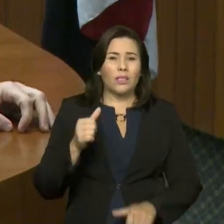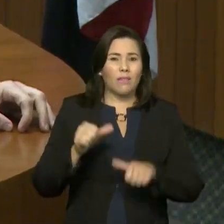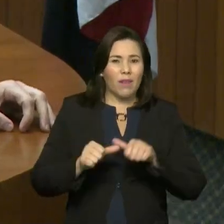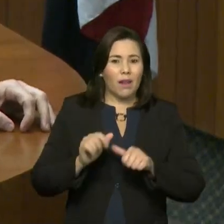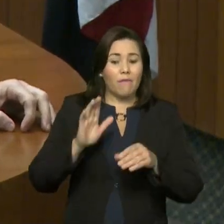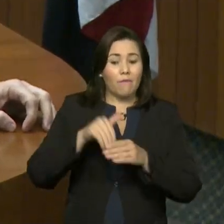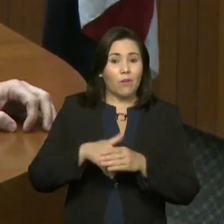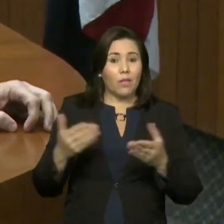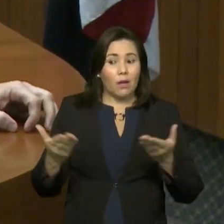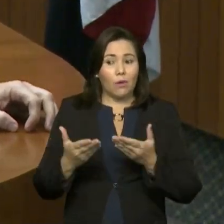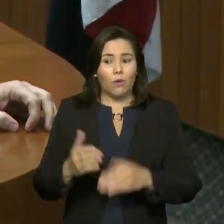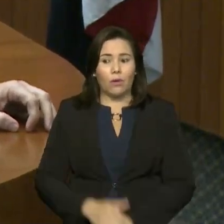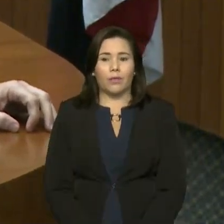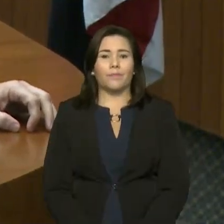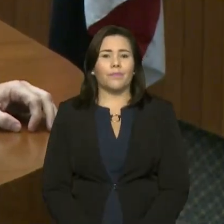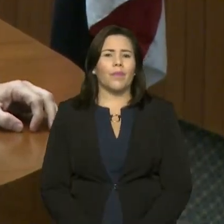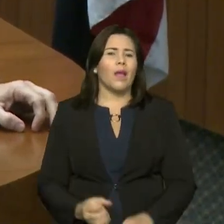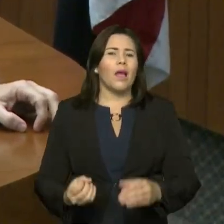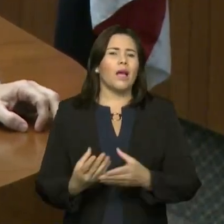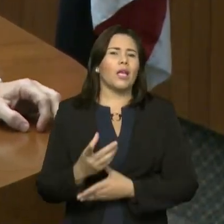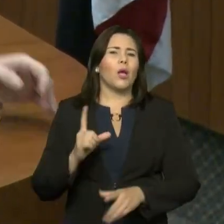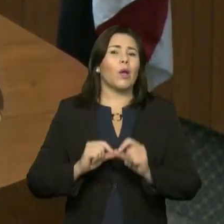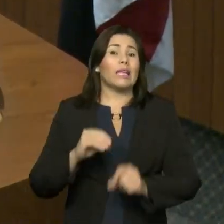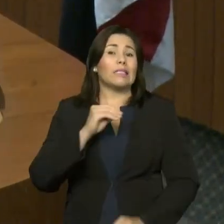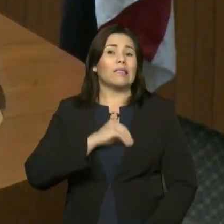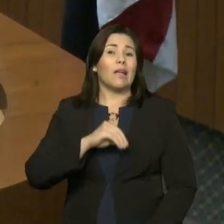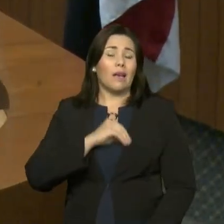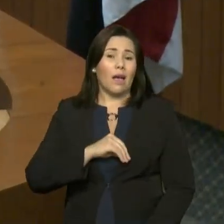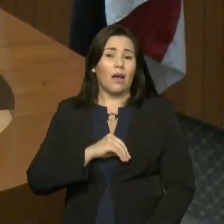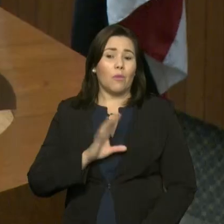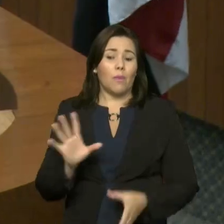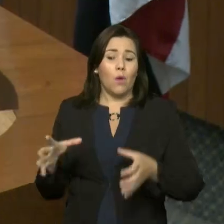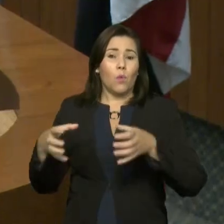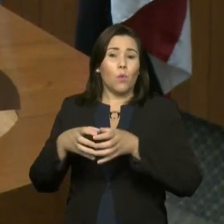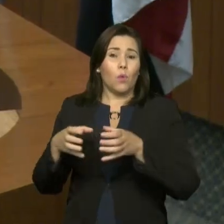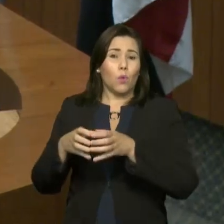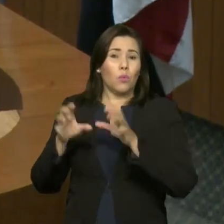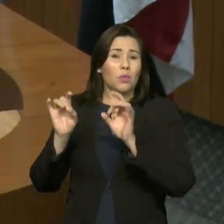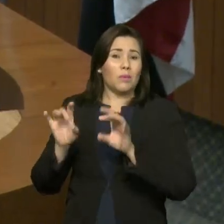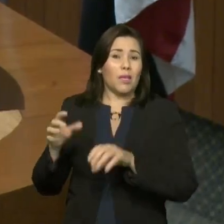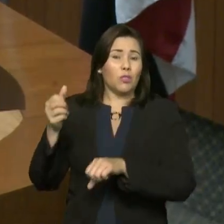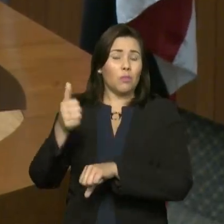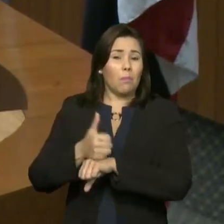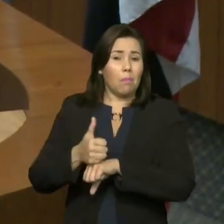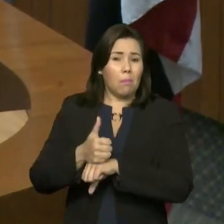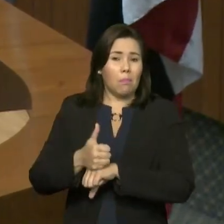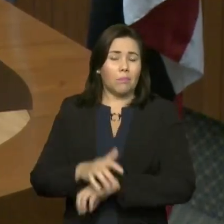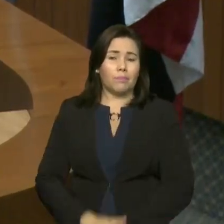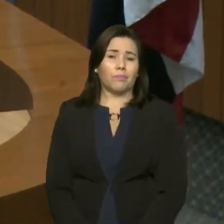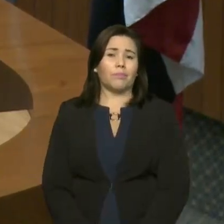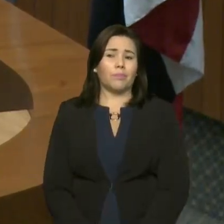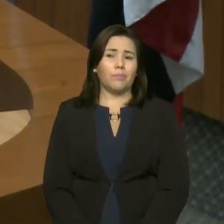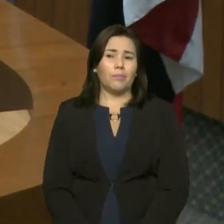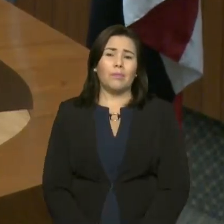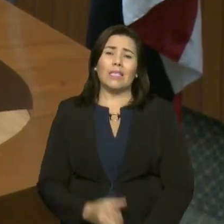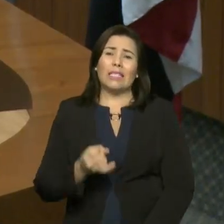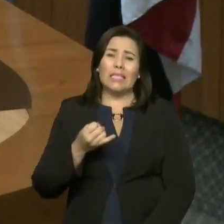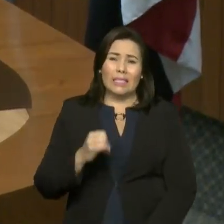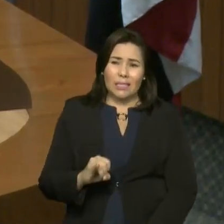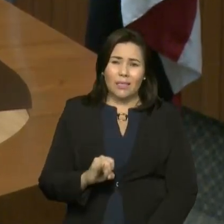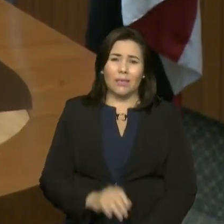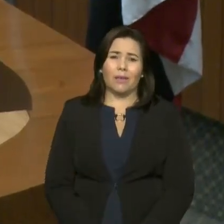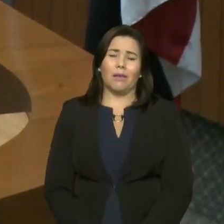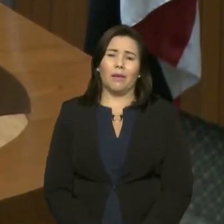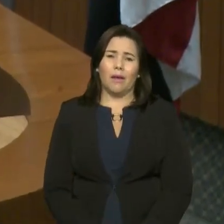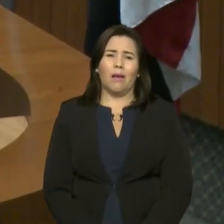gratificações especiais. Se essas gratificações fossem para a corporação da Polícia Militar,